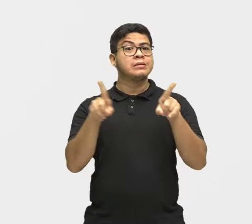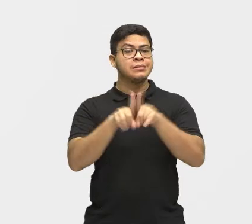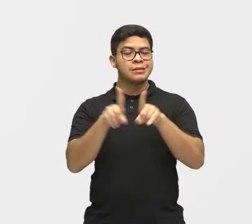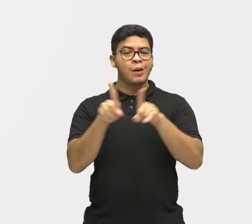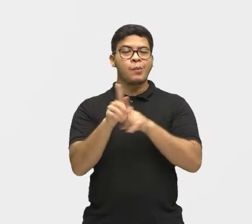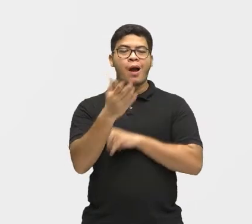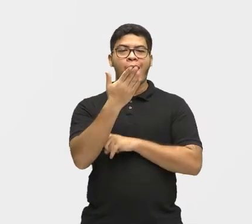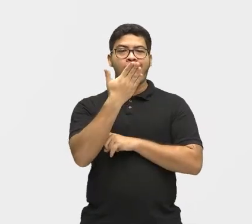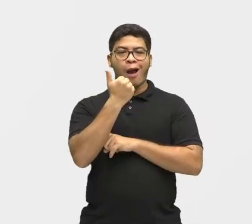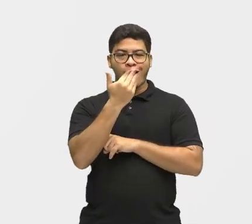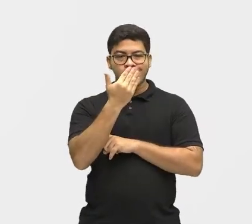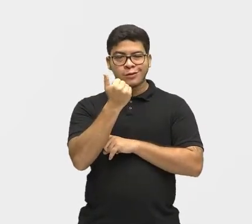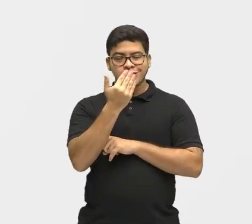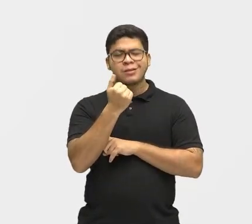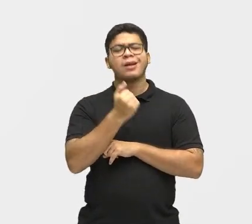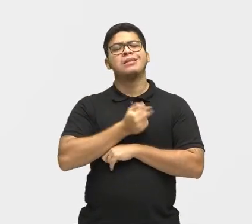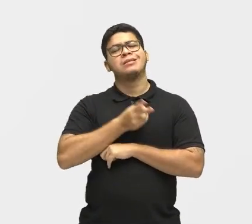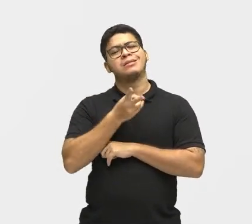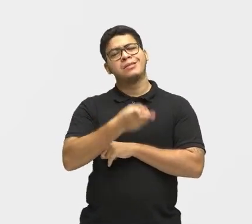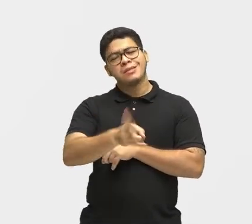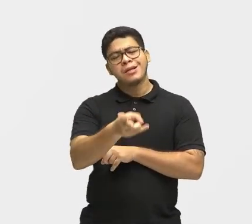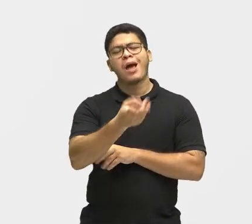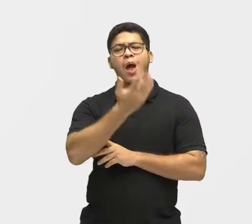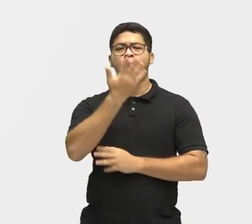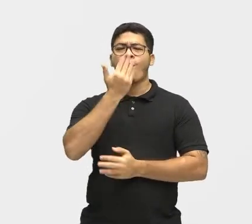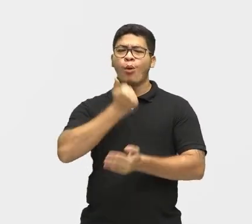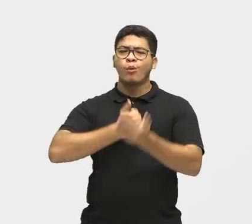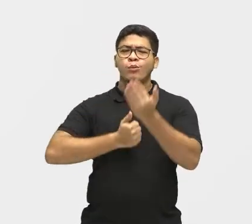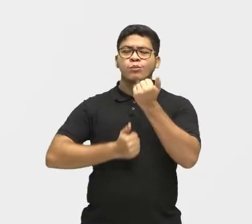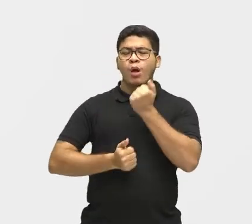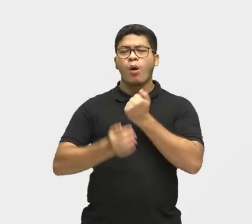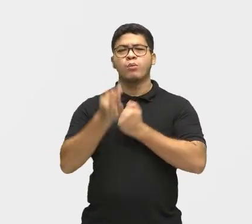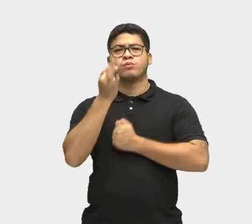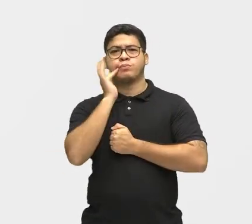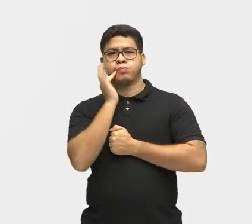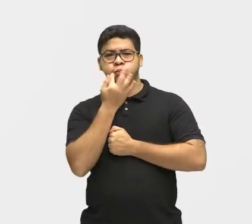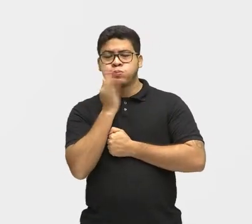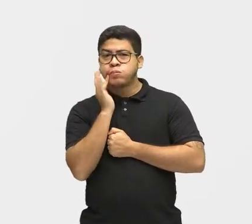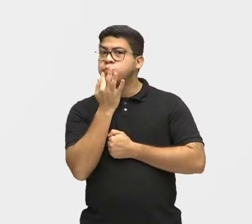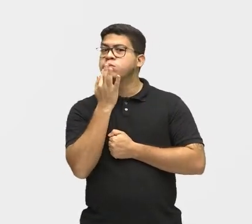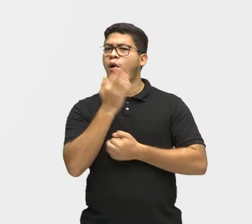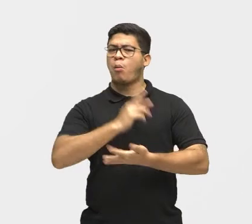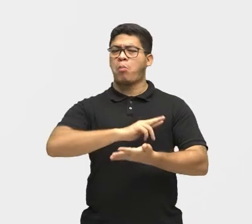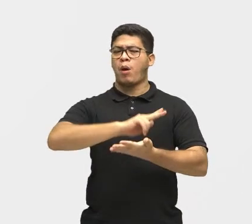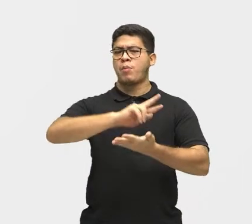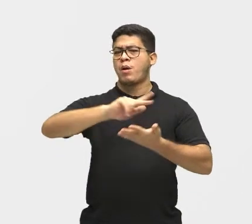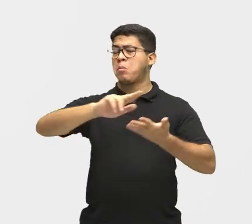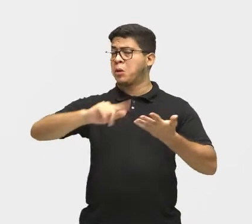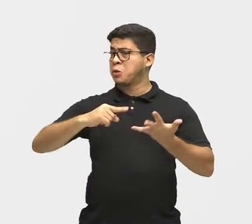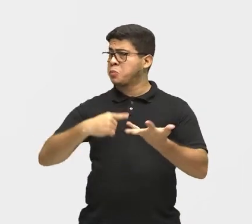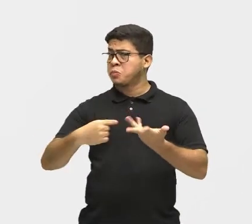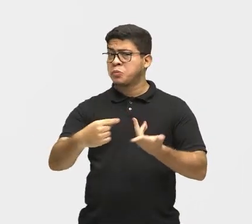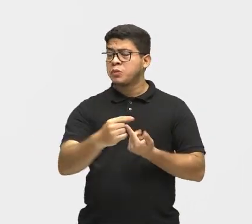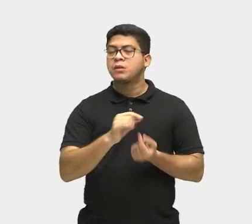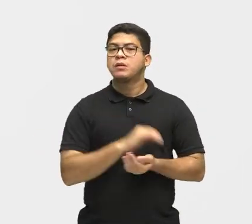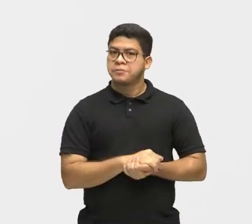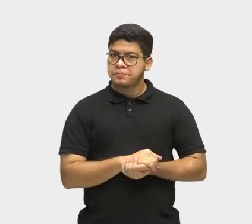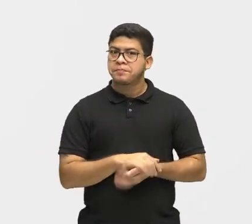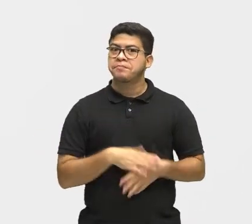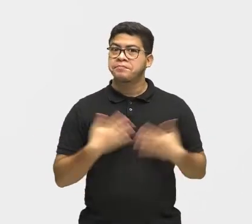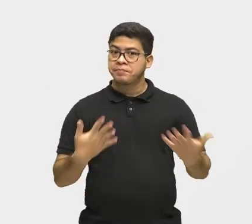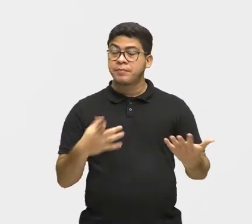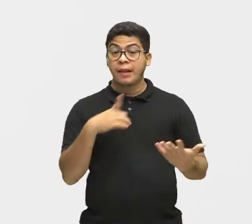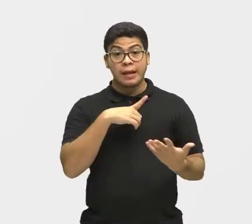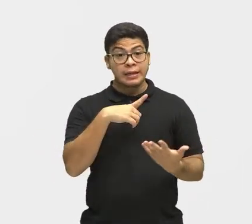sempre consumiu frutos, As plantas nos dão esses produtos que a gente possa se alimentar, mas também